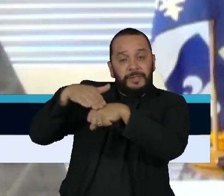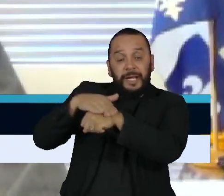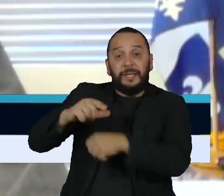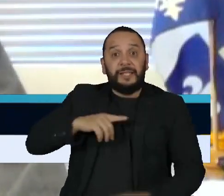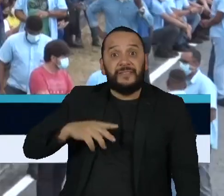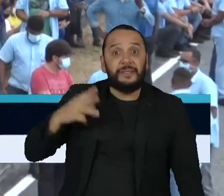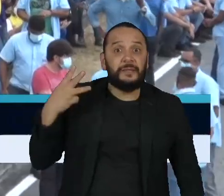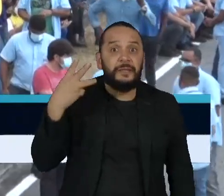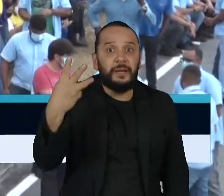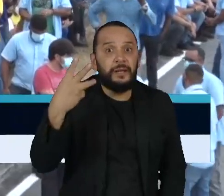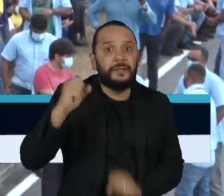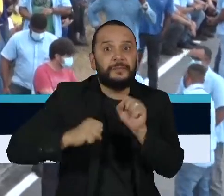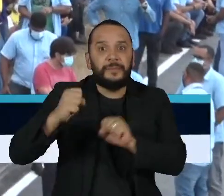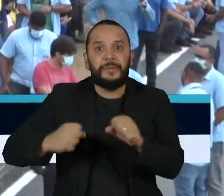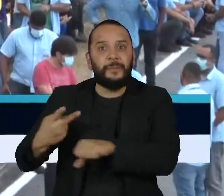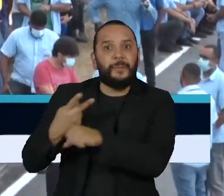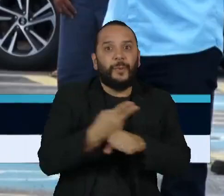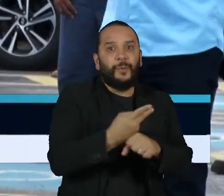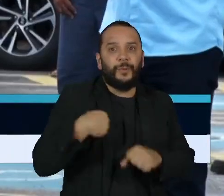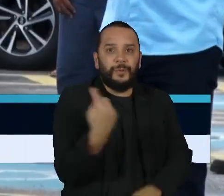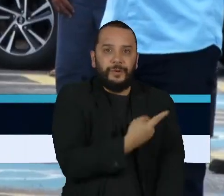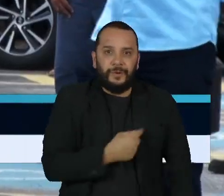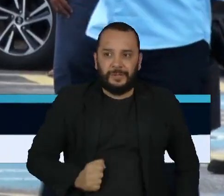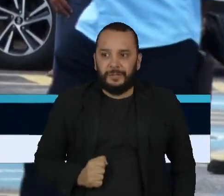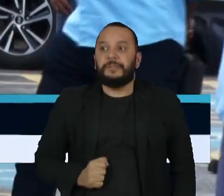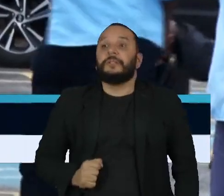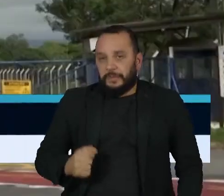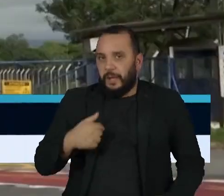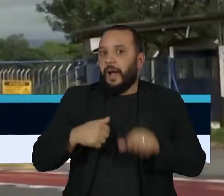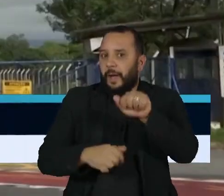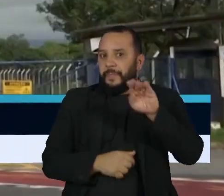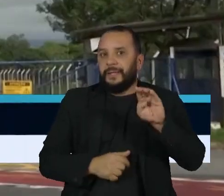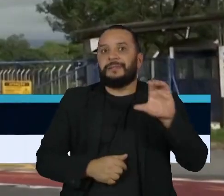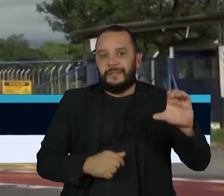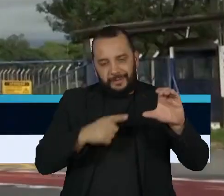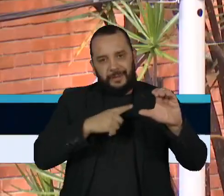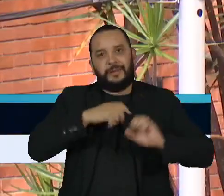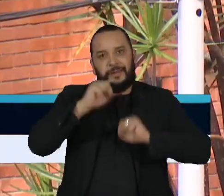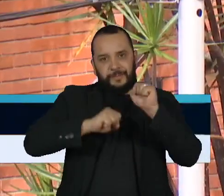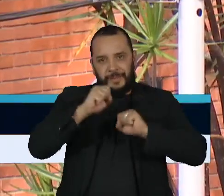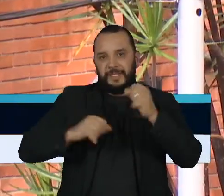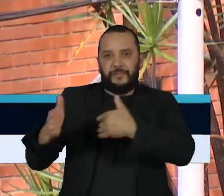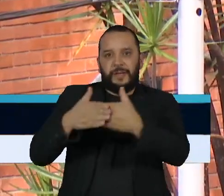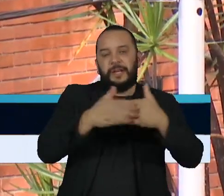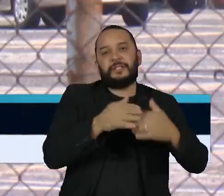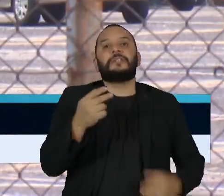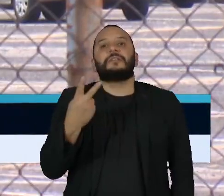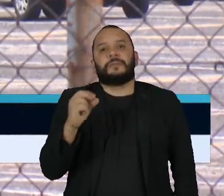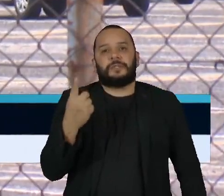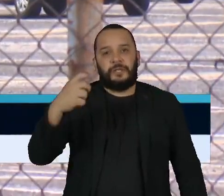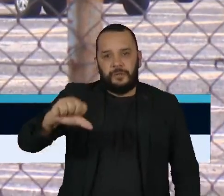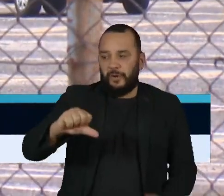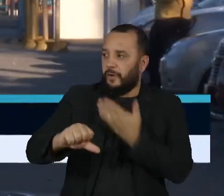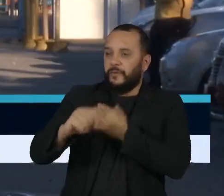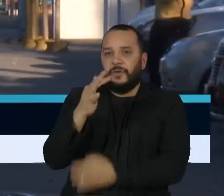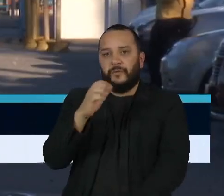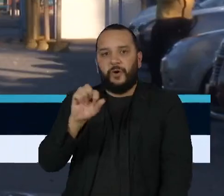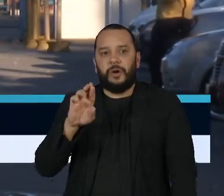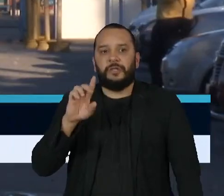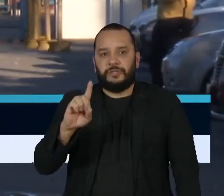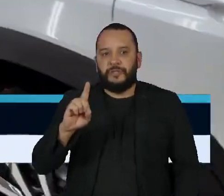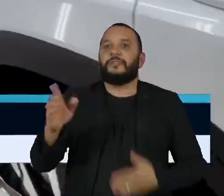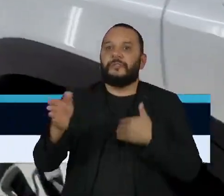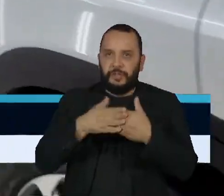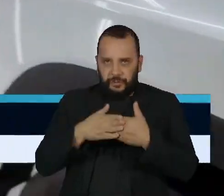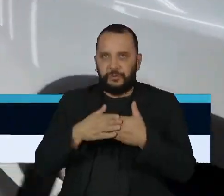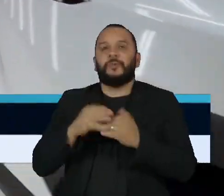empresas chinesas o ABC Paulista vem perdendo empresas nos últimos anos em 2019 a forte fechou a fábrica de automóveis e